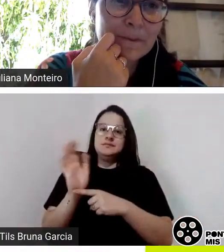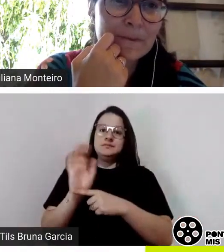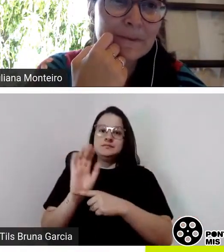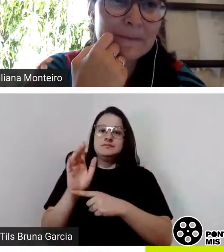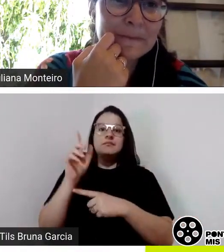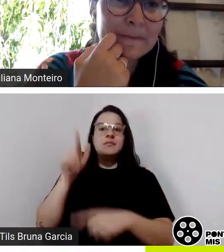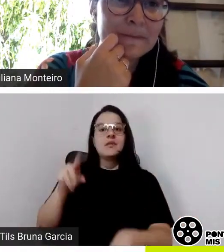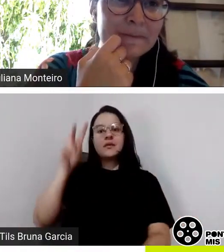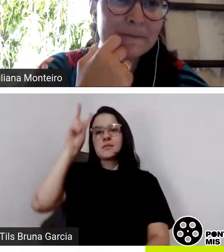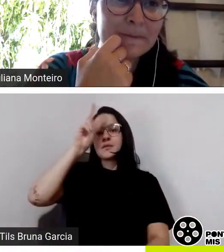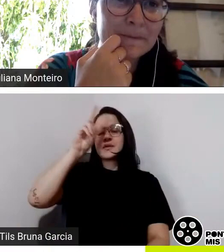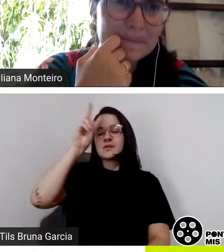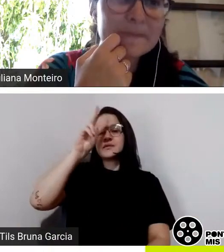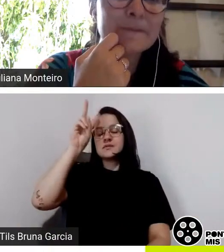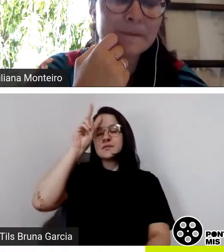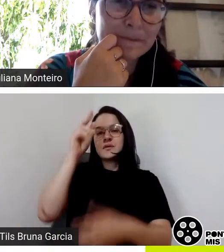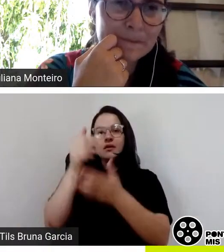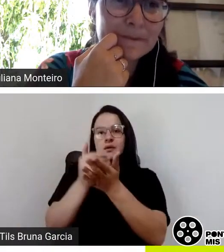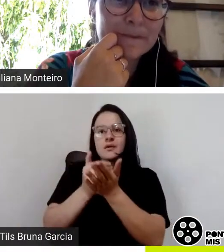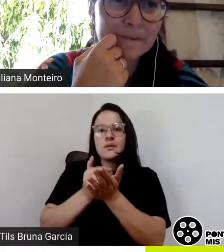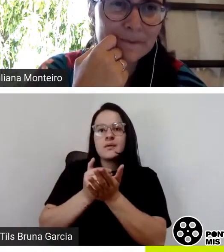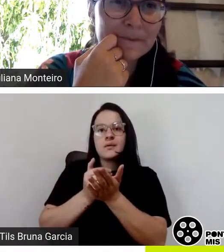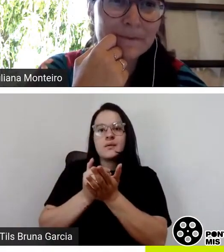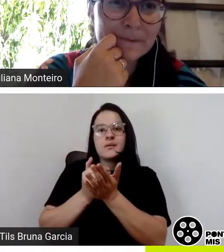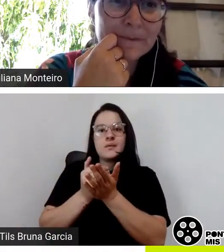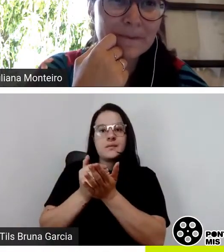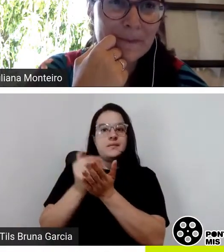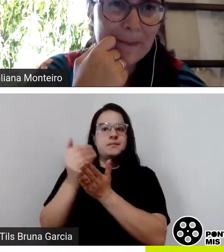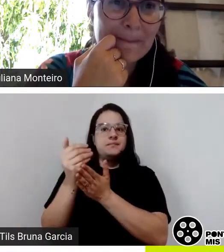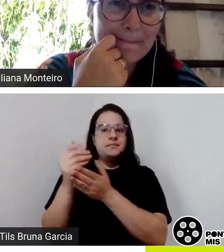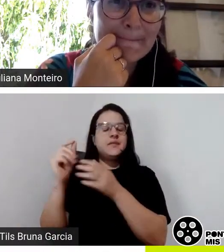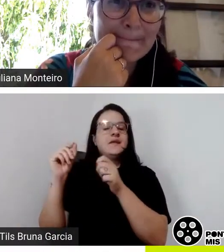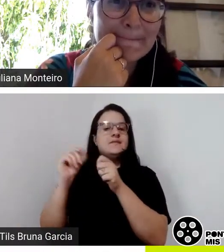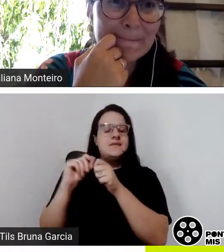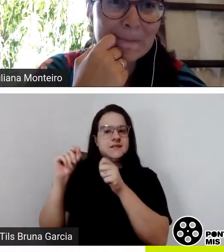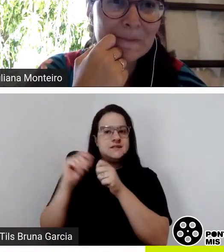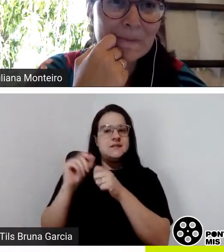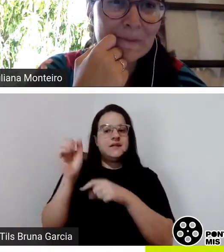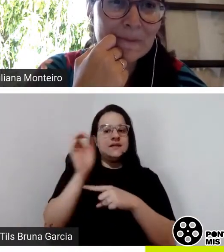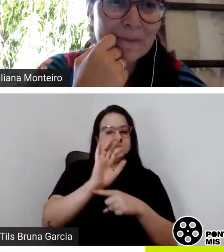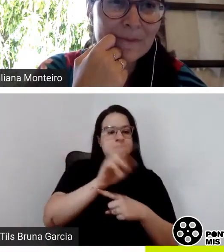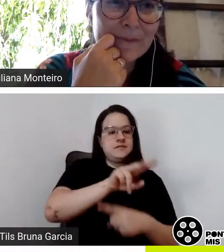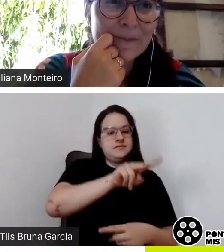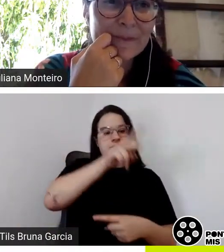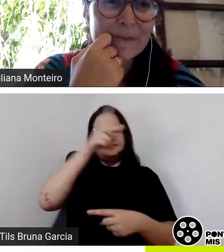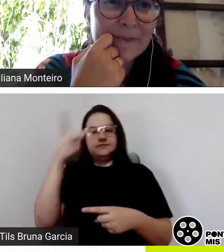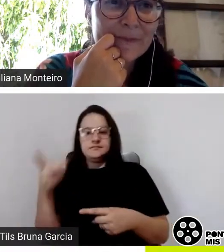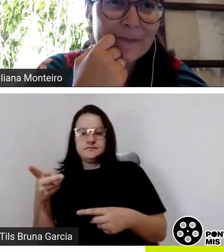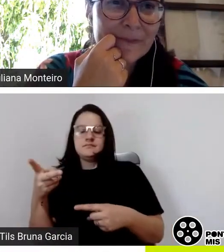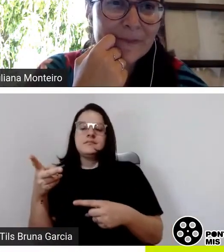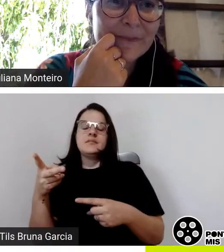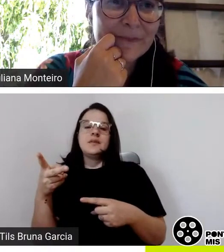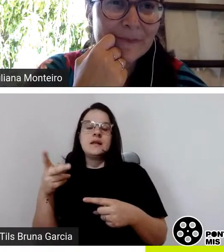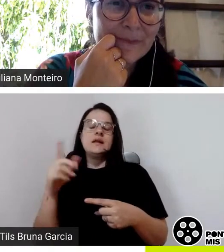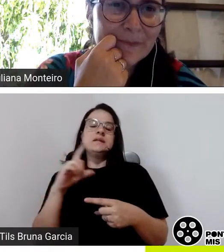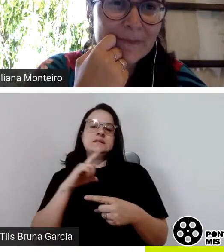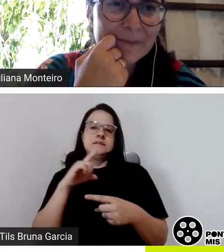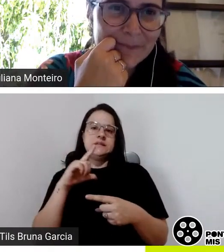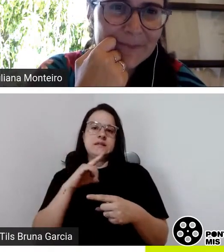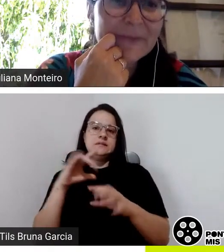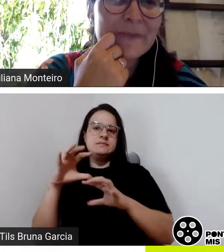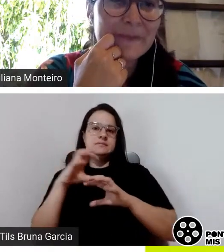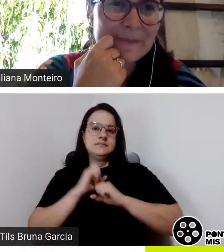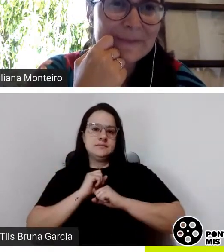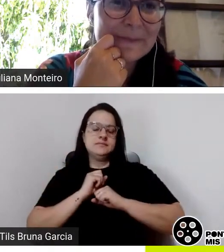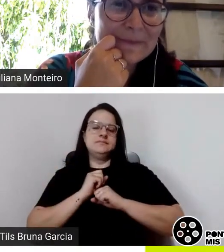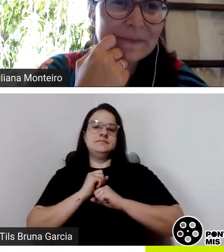que começa como um truque. Eu vou fazer cinema para ter saneamento básico, mas, na verdade, eles acabam se apaixonando